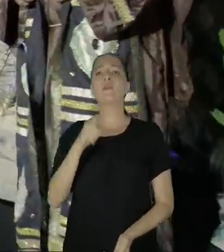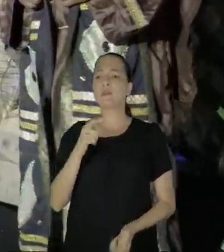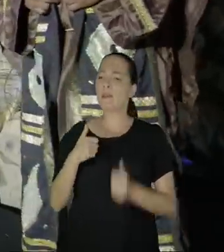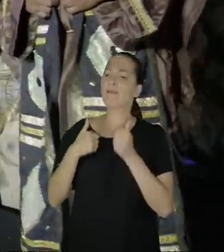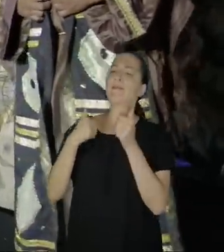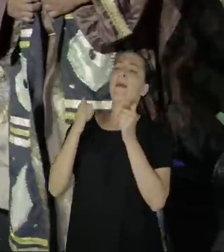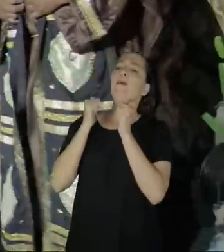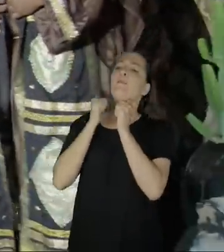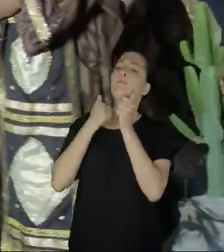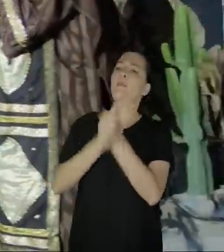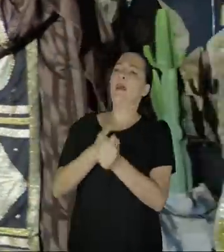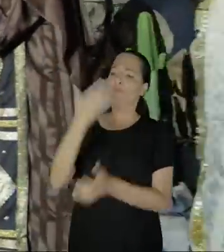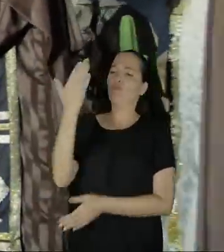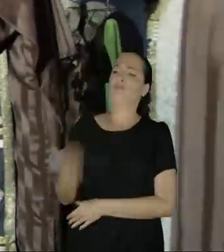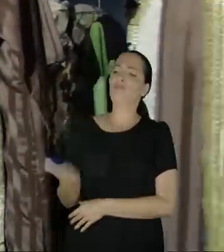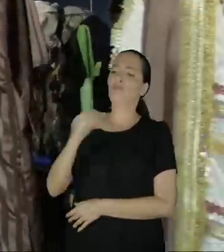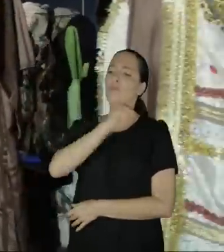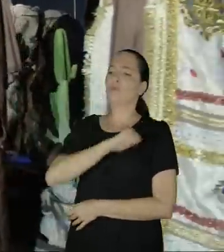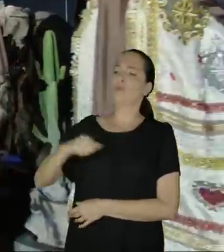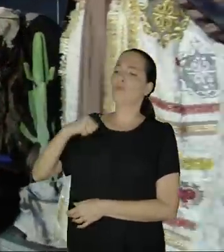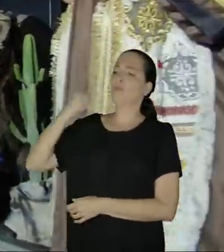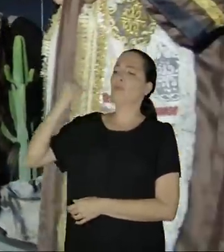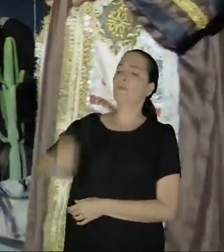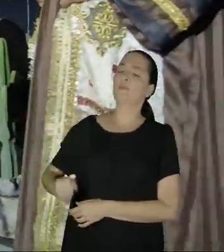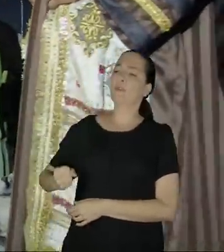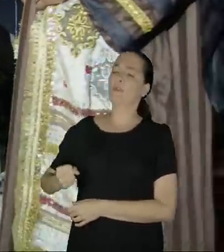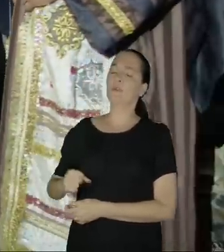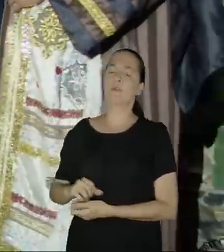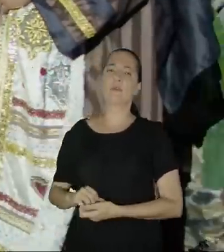o sumo sacerdote Caifás.